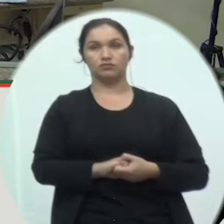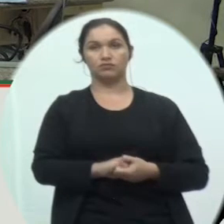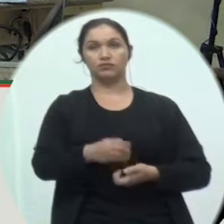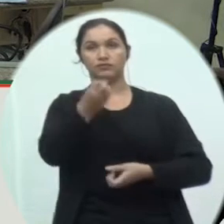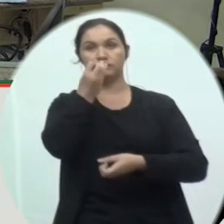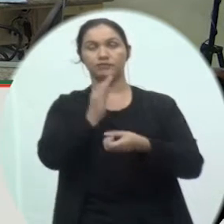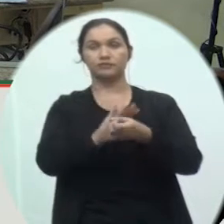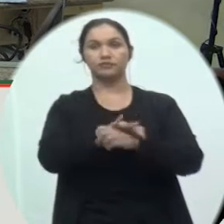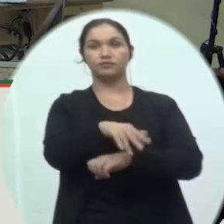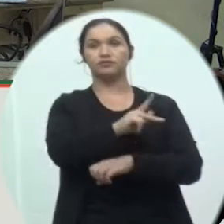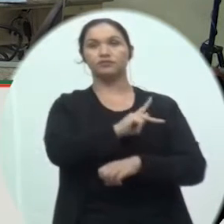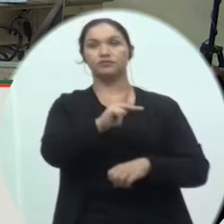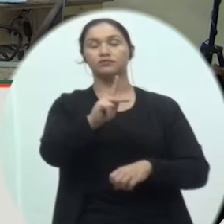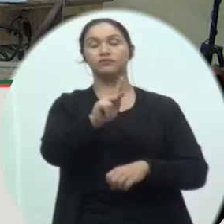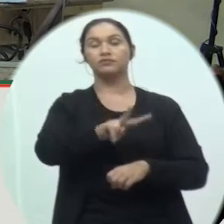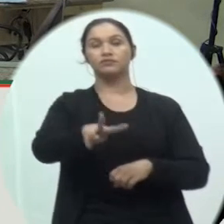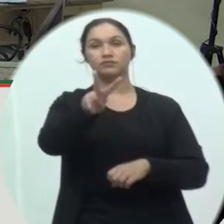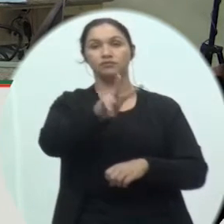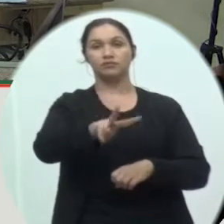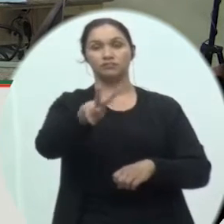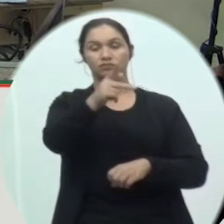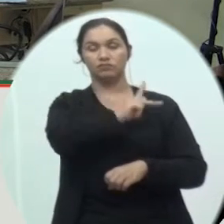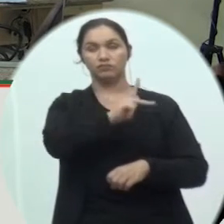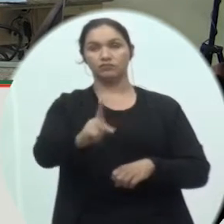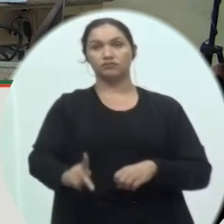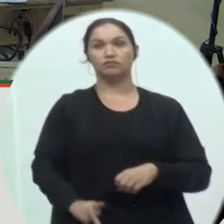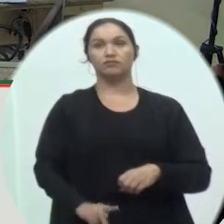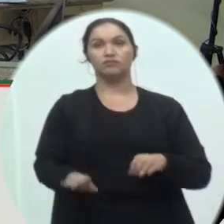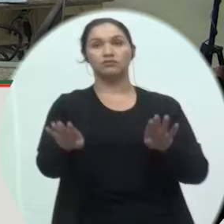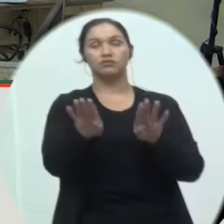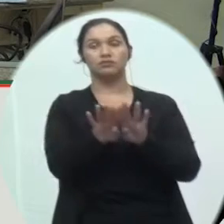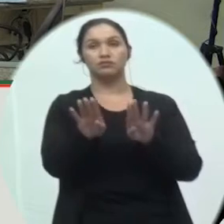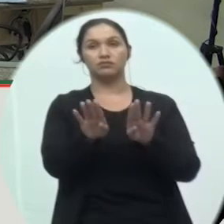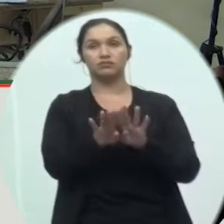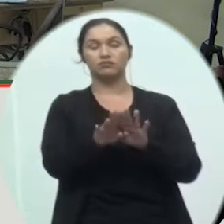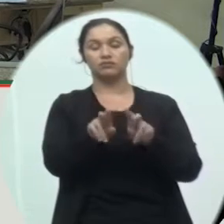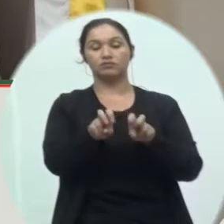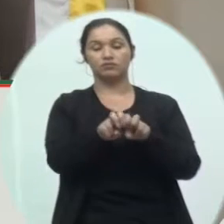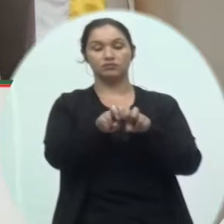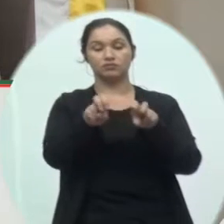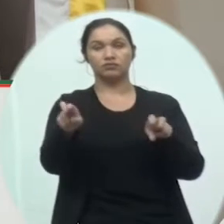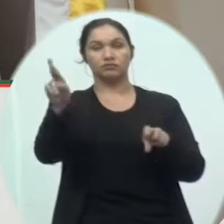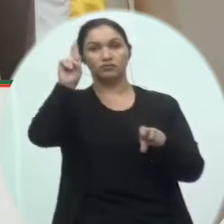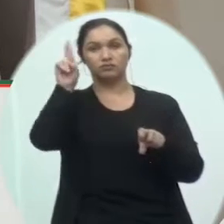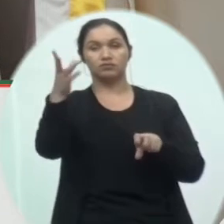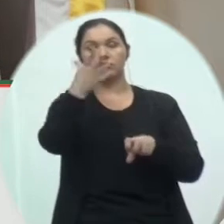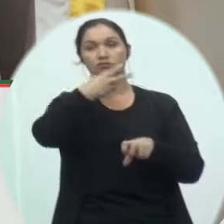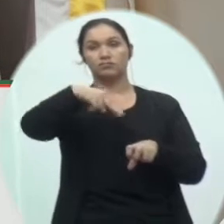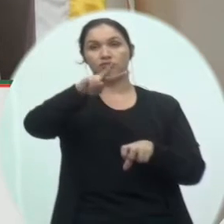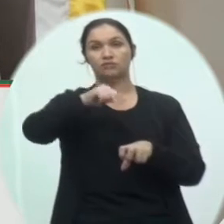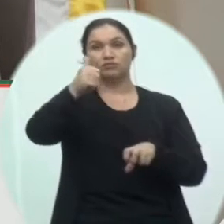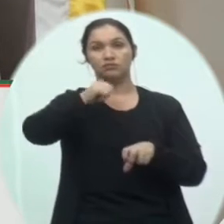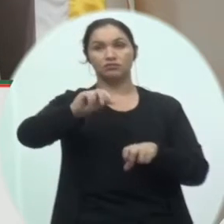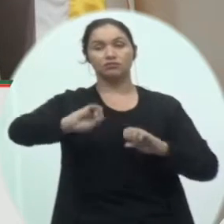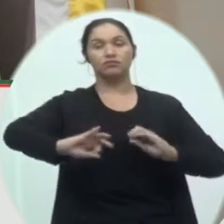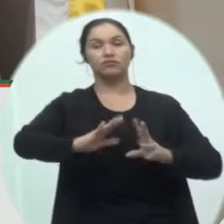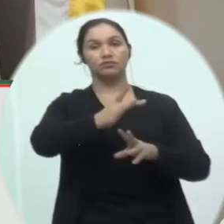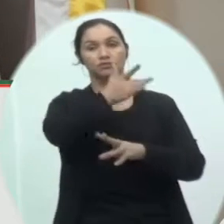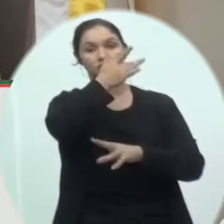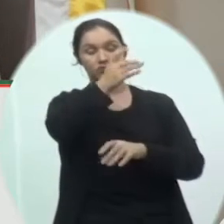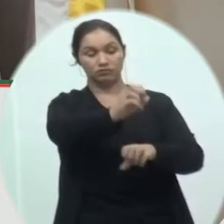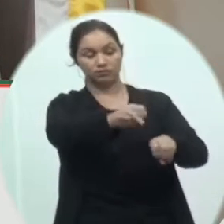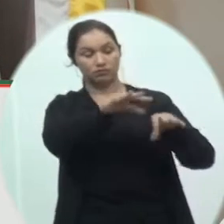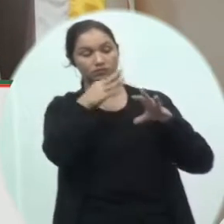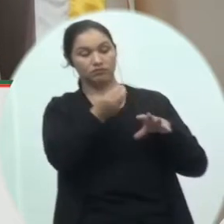Boa noite, vereador, presidente, senhores vereadores da mesa diretora, senhores vereadores, vereadoras e a todos que nos assistem aqui na